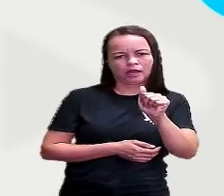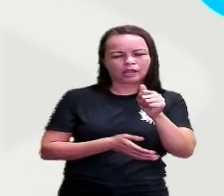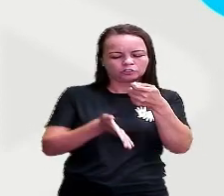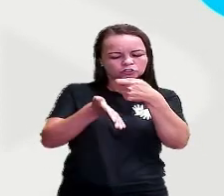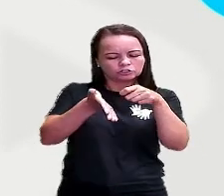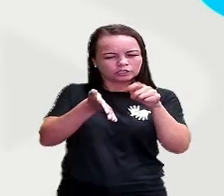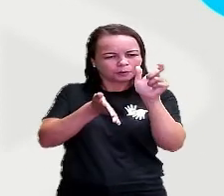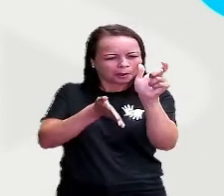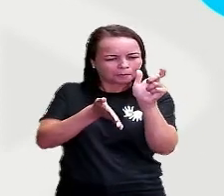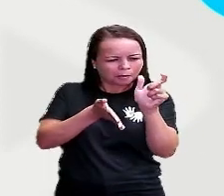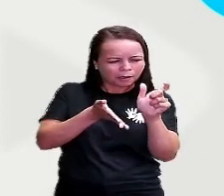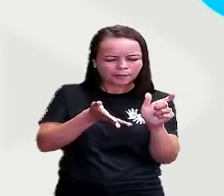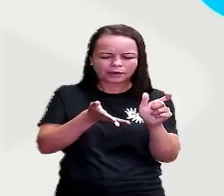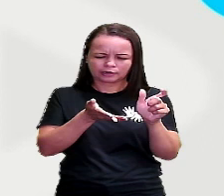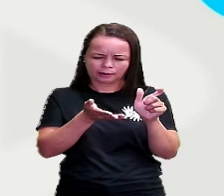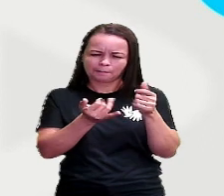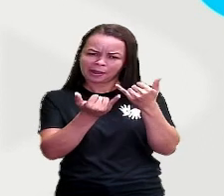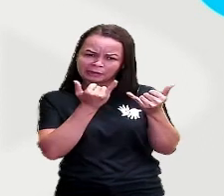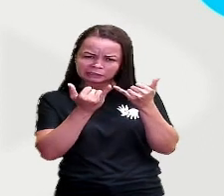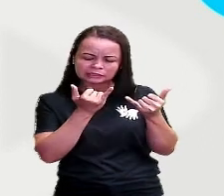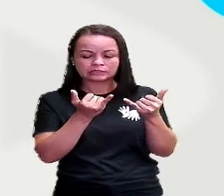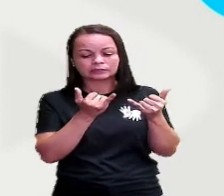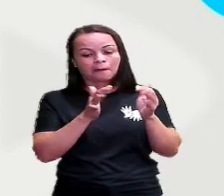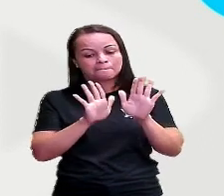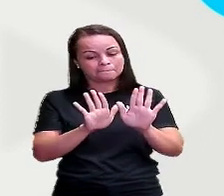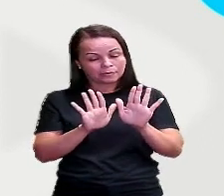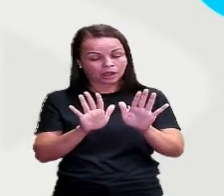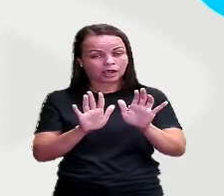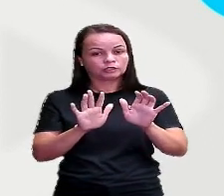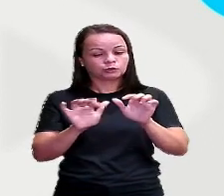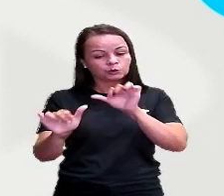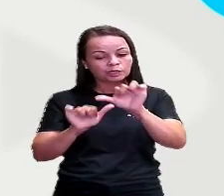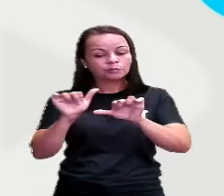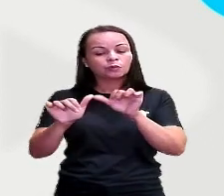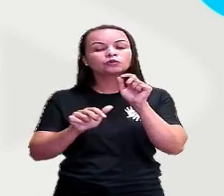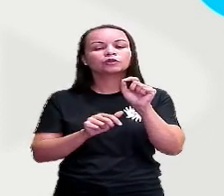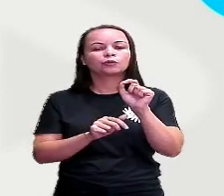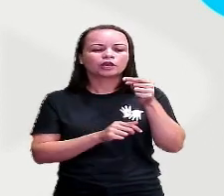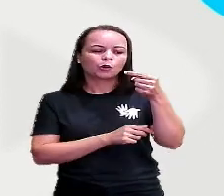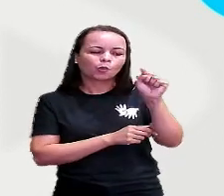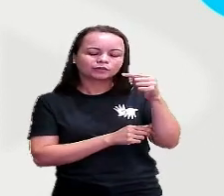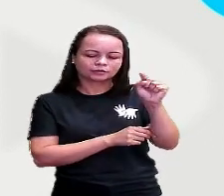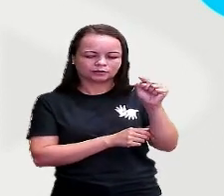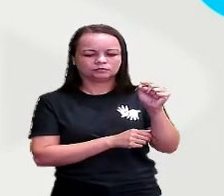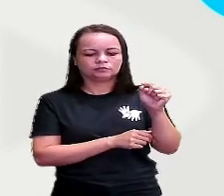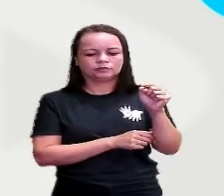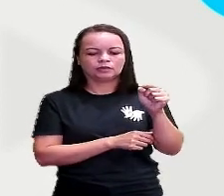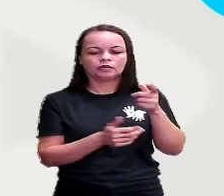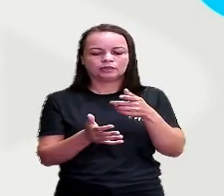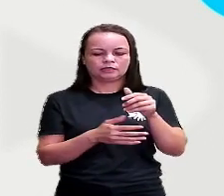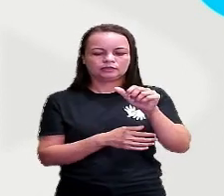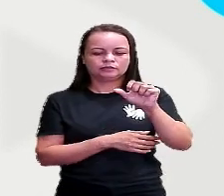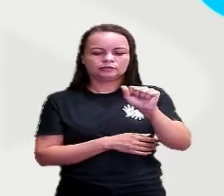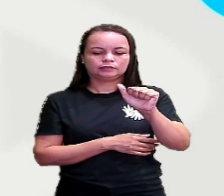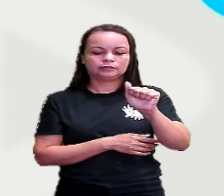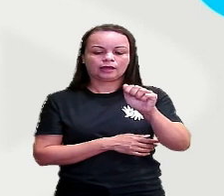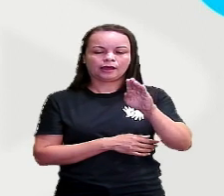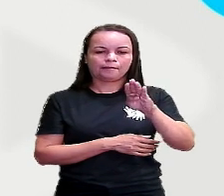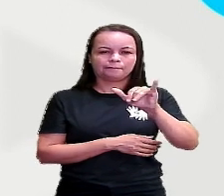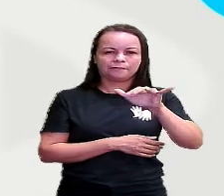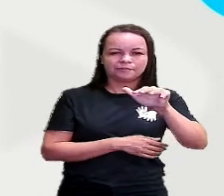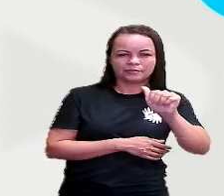mas o que modifica aí, o que diferencia é o acento. Então, na primeira palavra ali, na segunda, sábia, né? Então, ó,